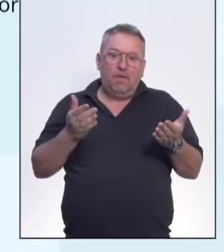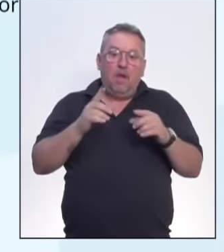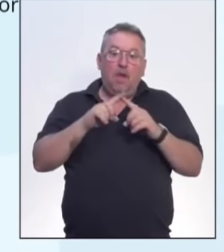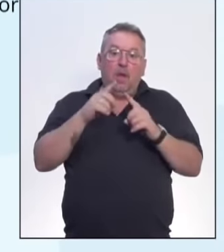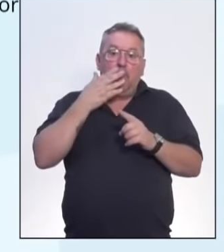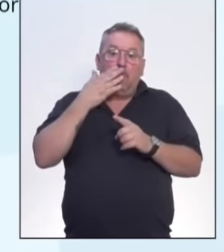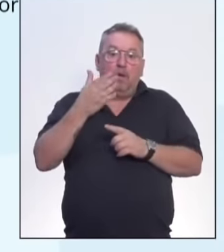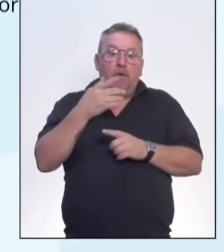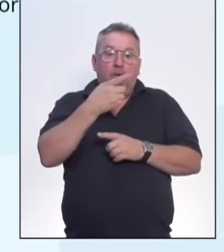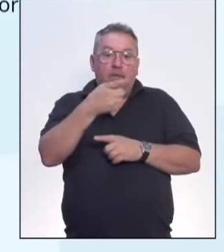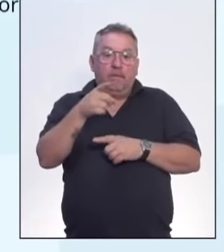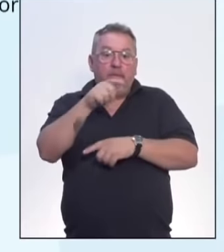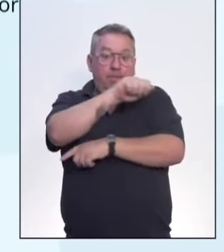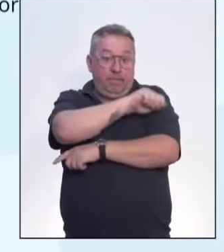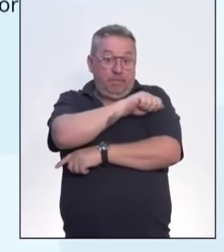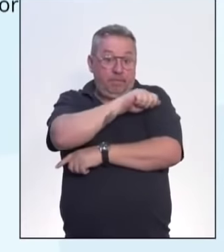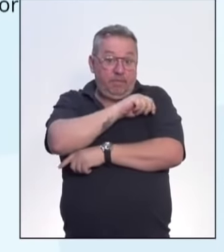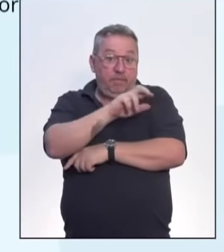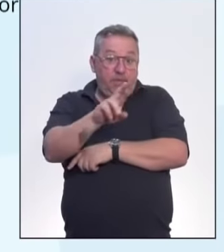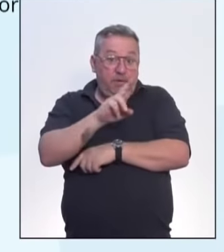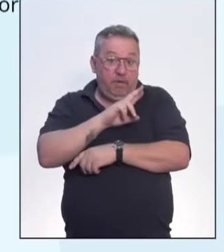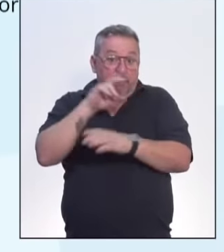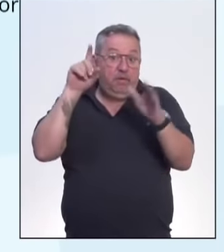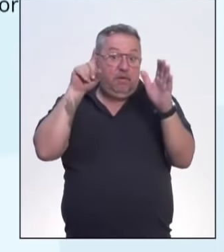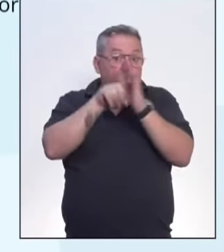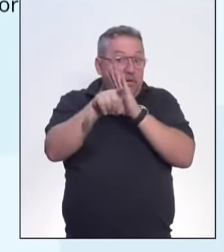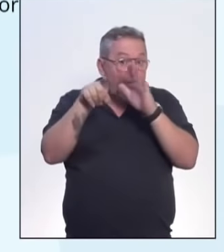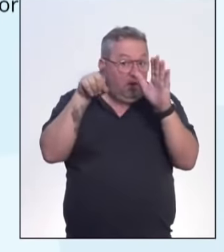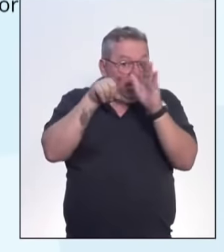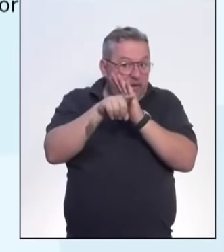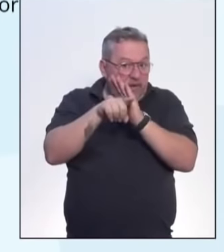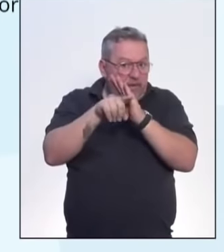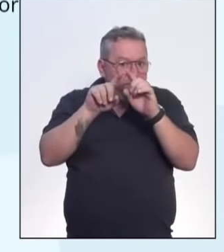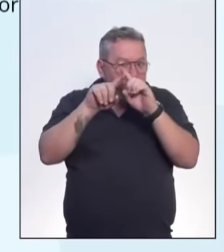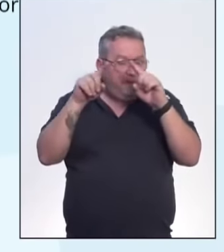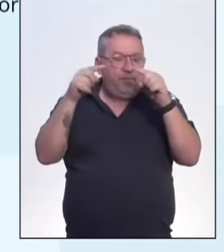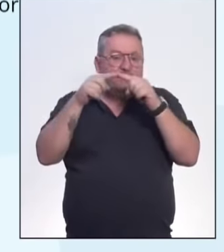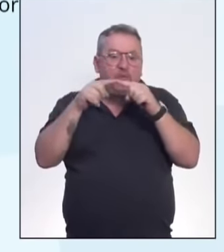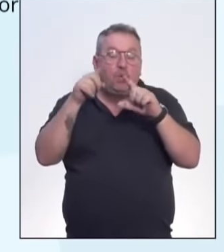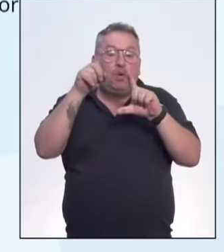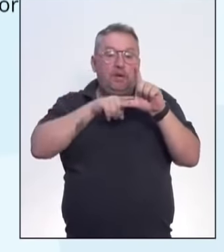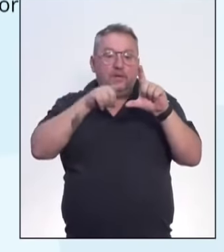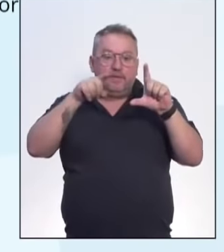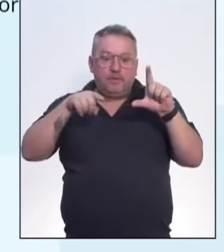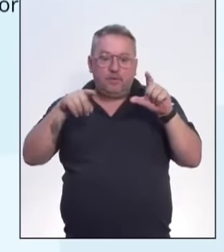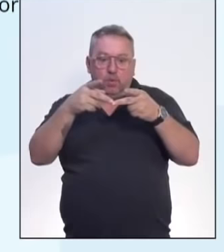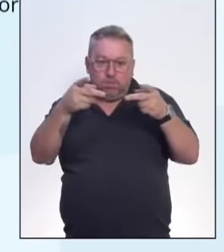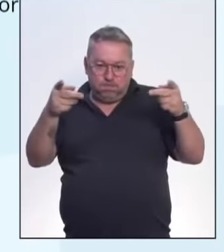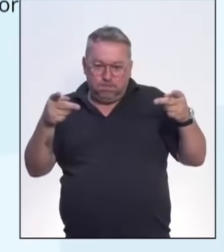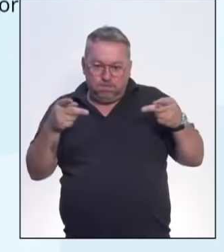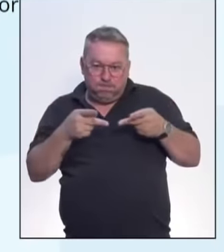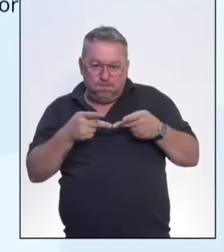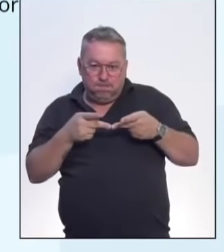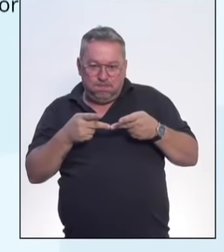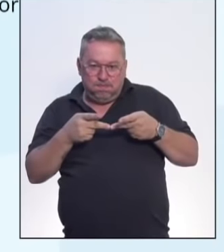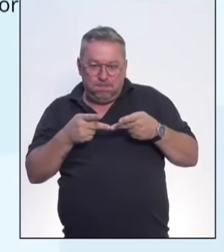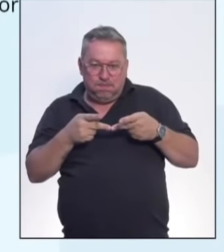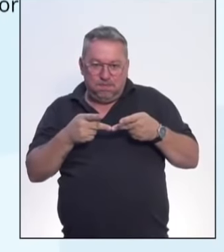uma aula, pedindo que seus alunos respondessem a algumas questões acerca do gráfico. Tudo bem? Aquele